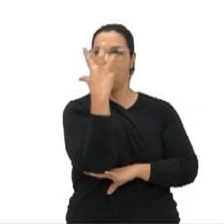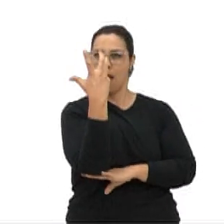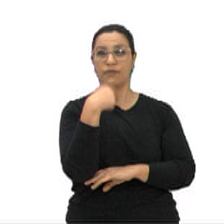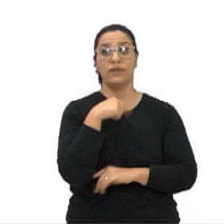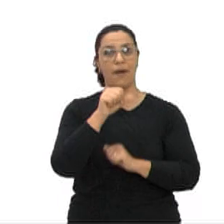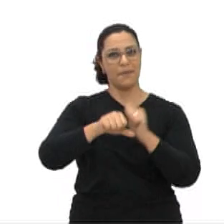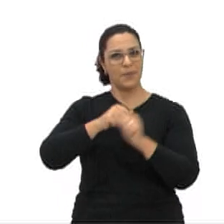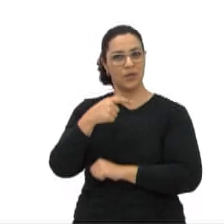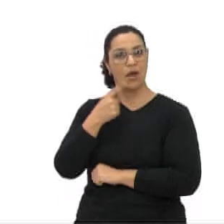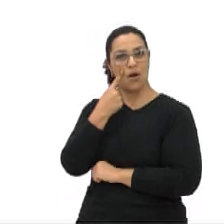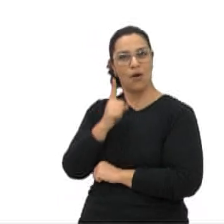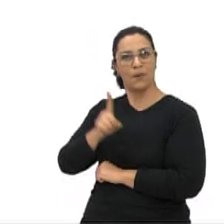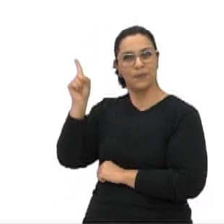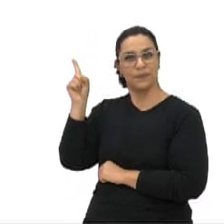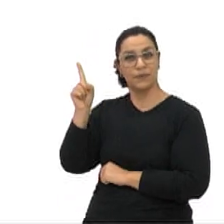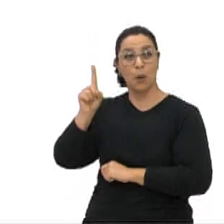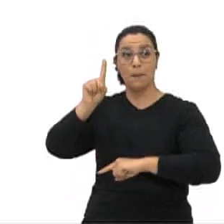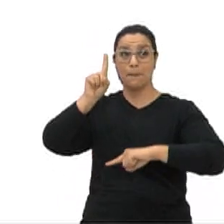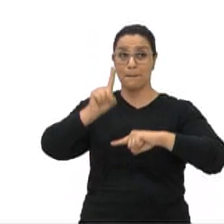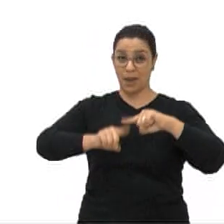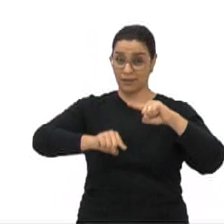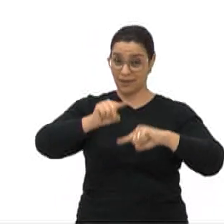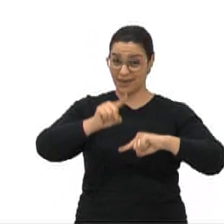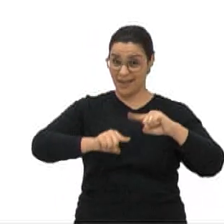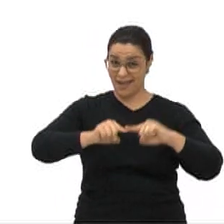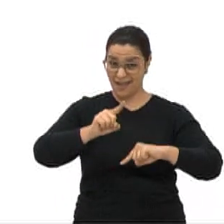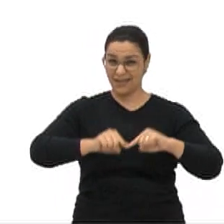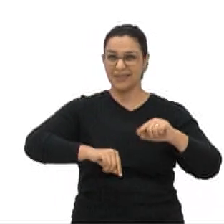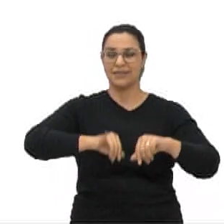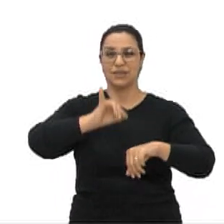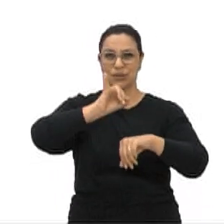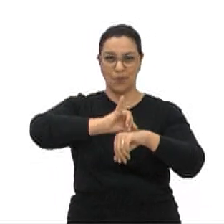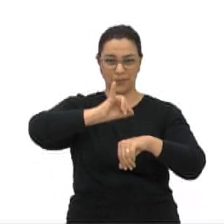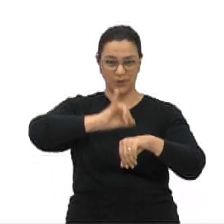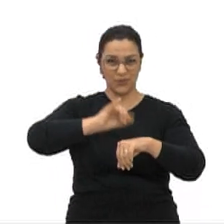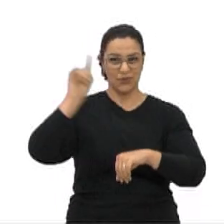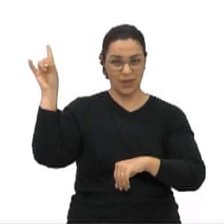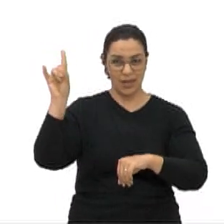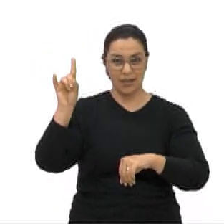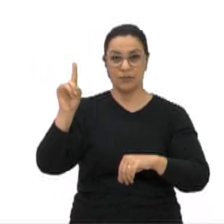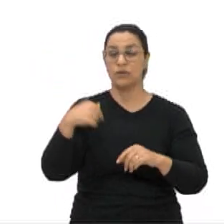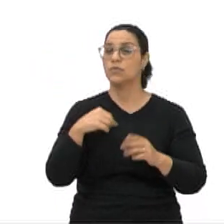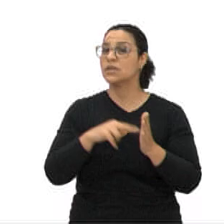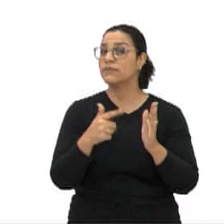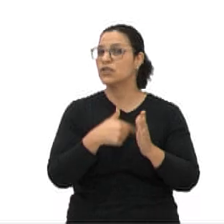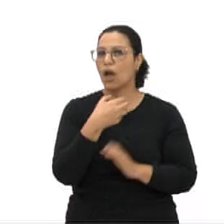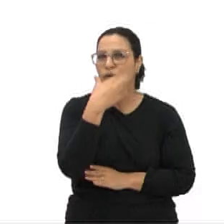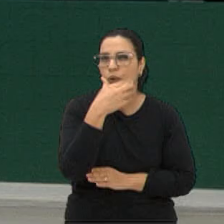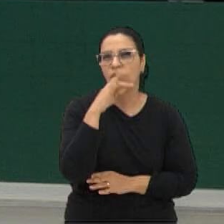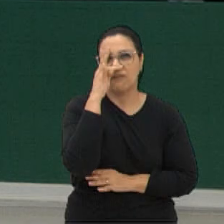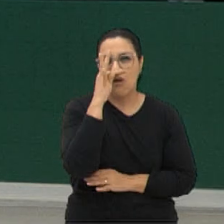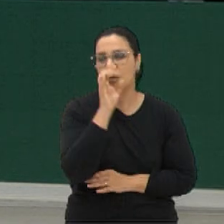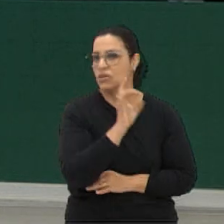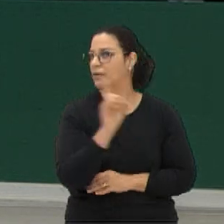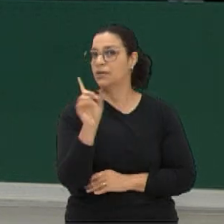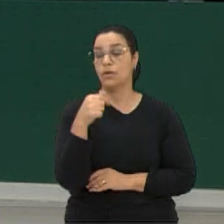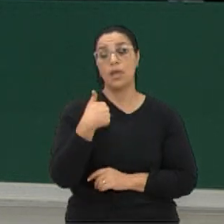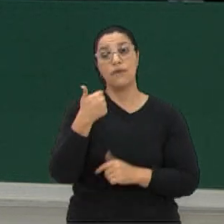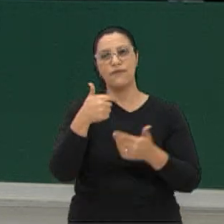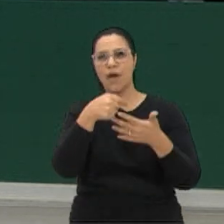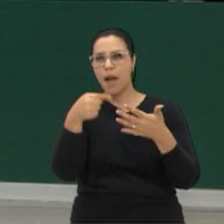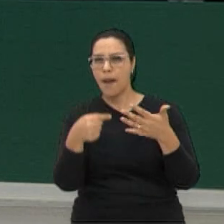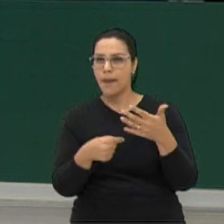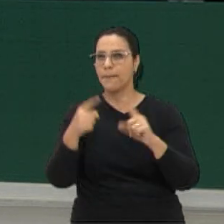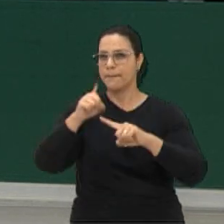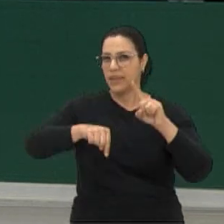aqui. Ele vai pegar objetos, agora olha aí, como eu disse para vocês, a natureza morta não vai trabalhar só frutas, coisas assim, vai trabalhar